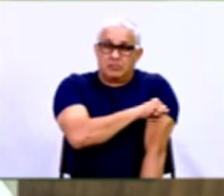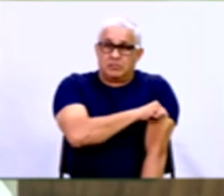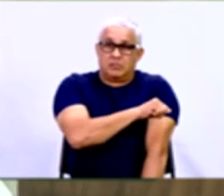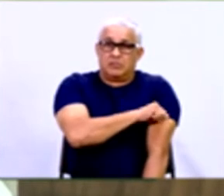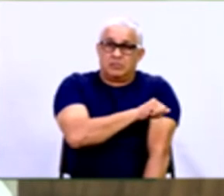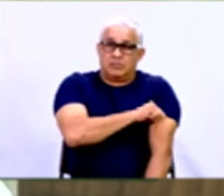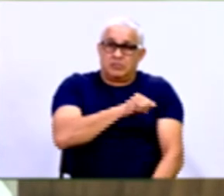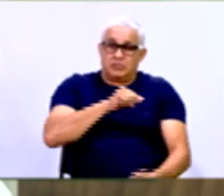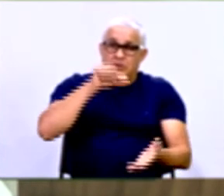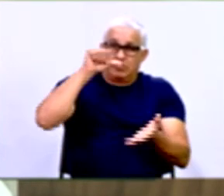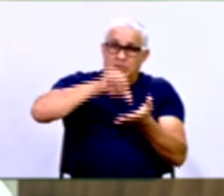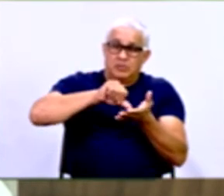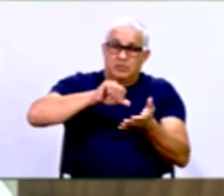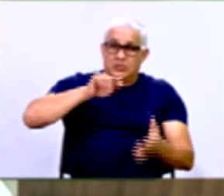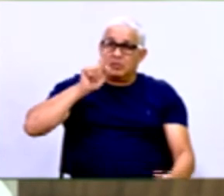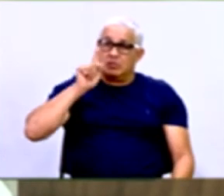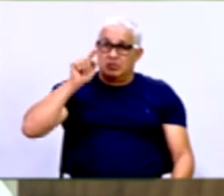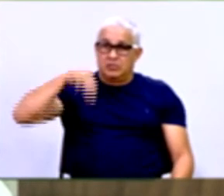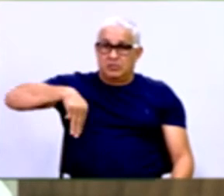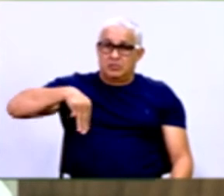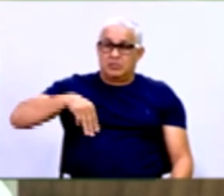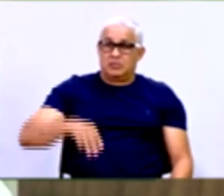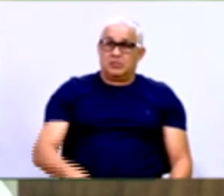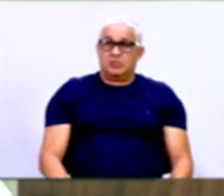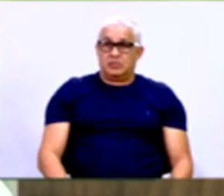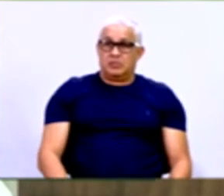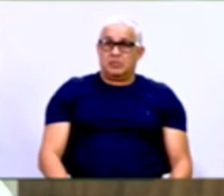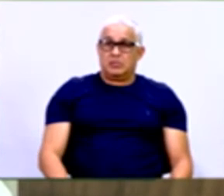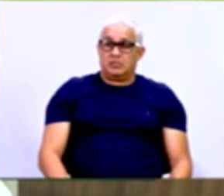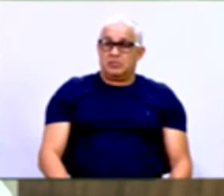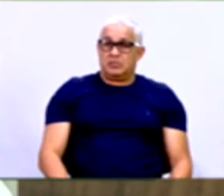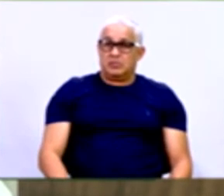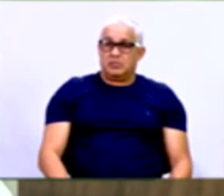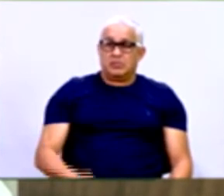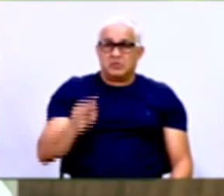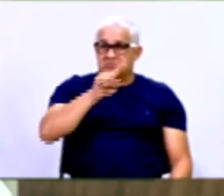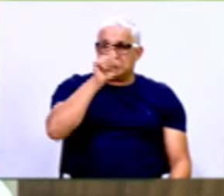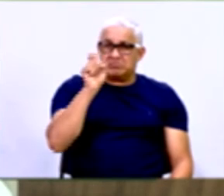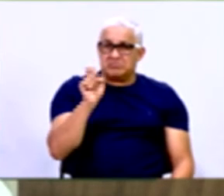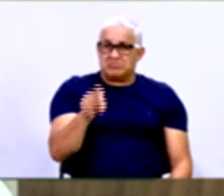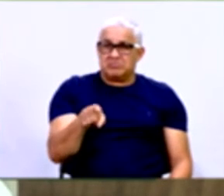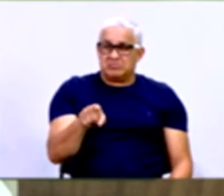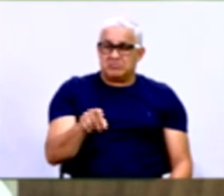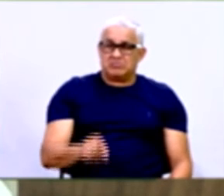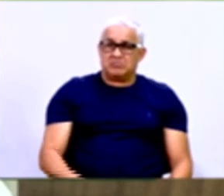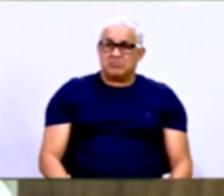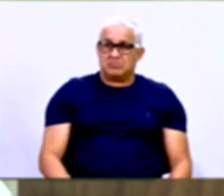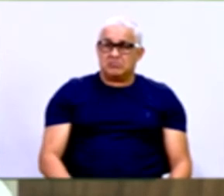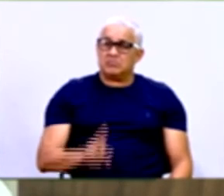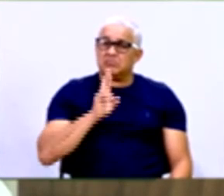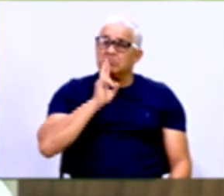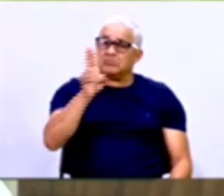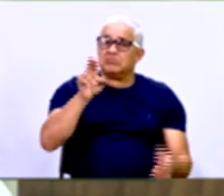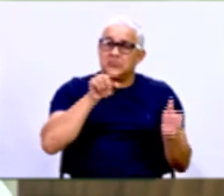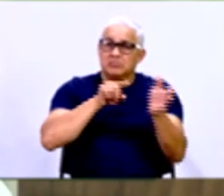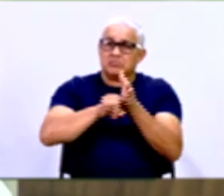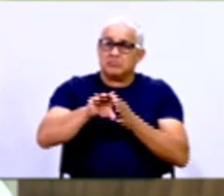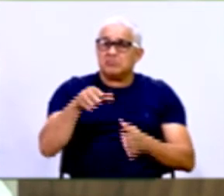O Paulo de Guajará-Mirim não colocou aqui qual a questão que ele respondeu, só colocou as alternativas.